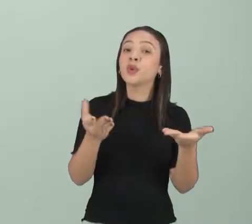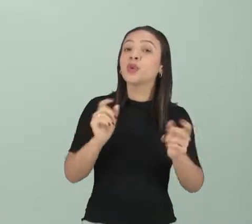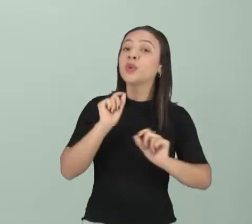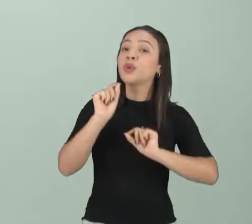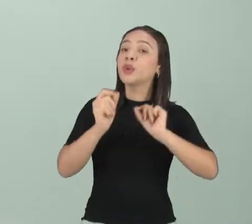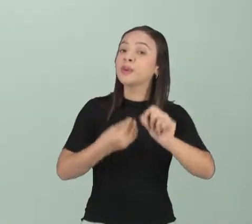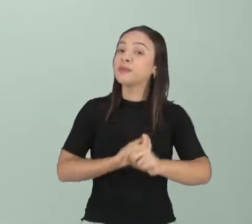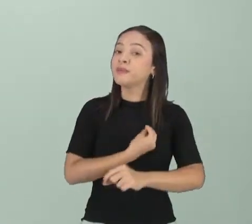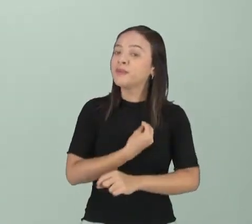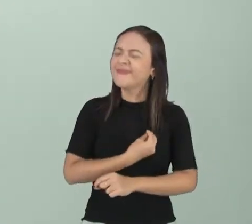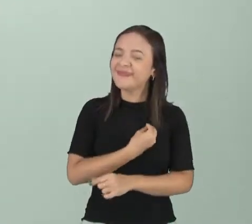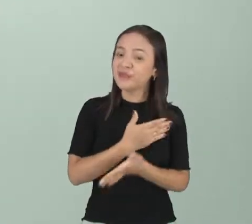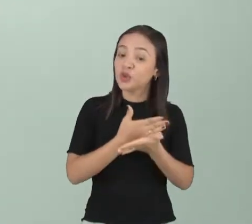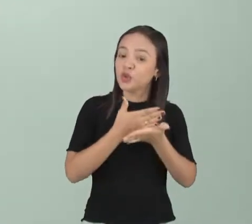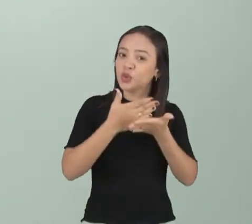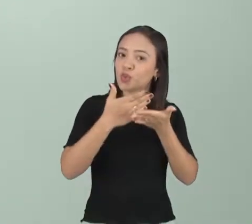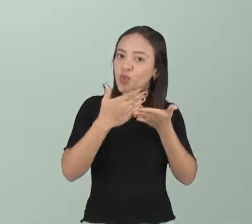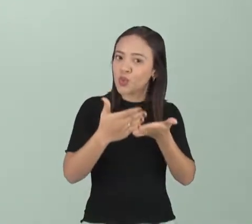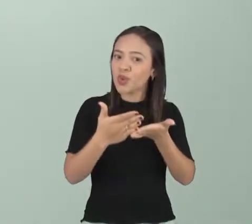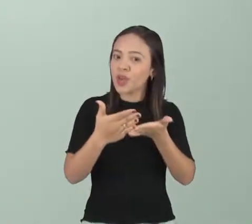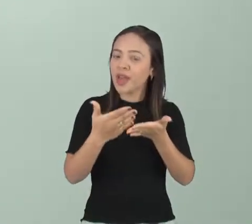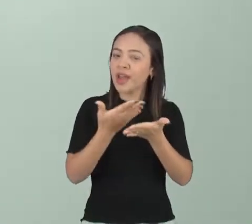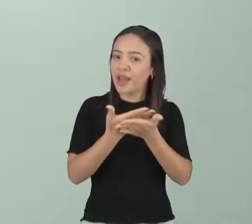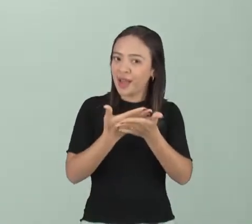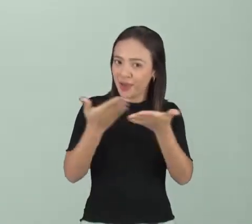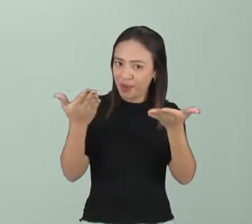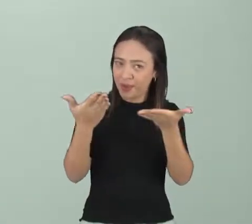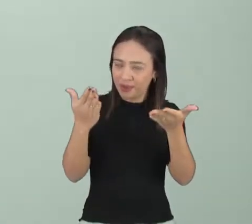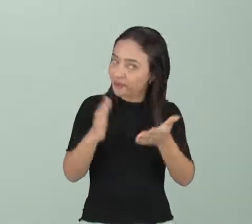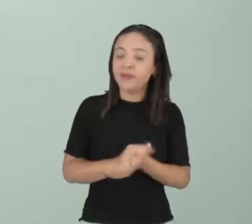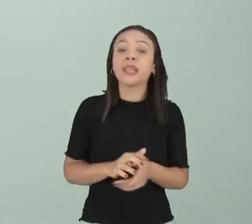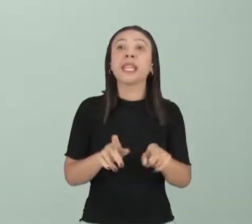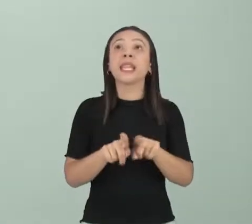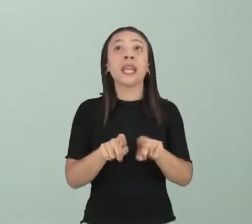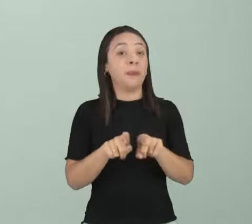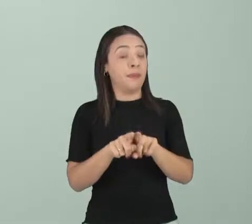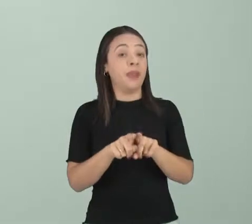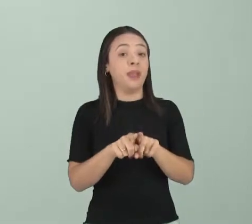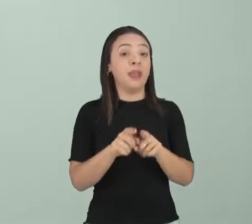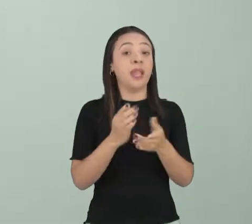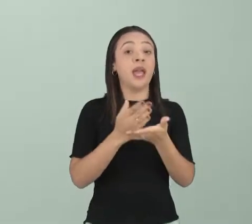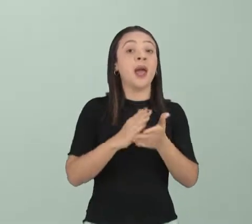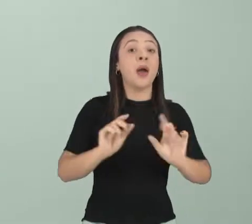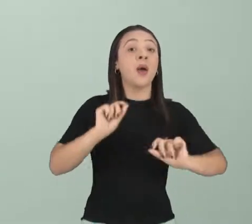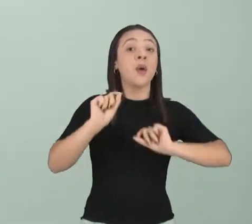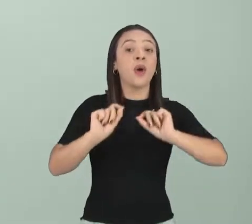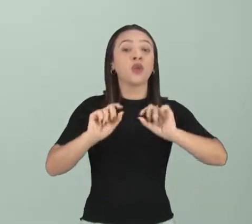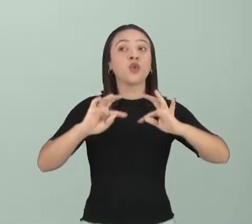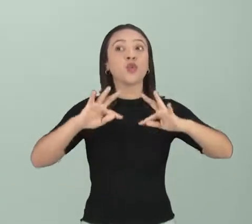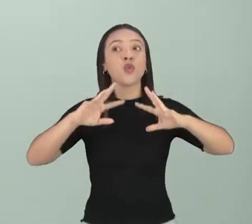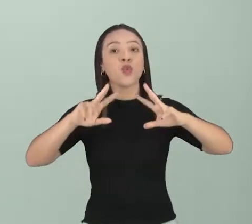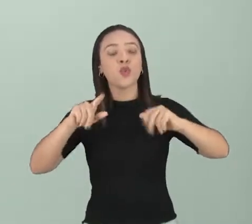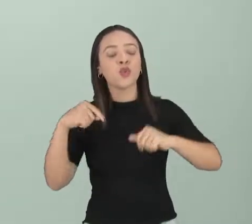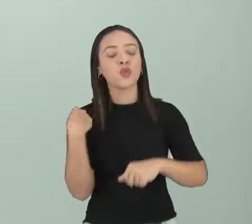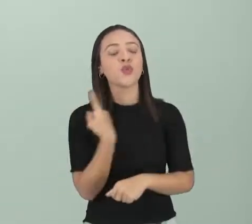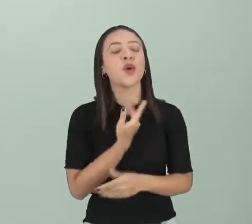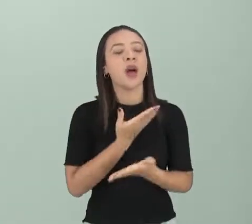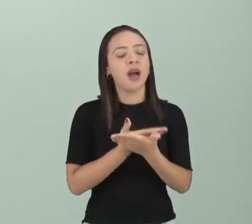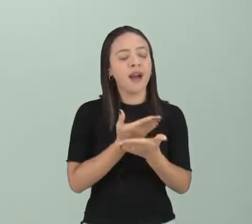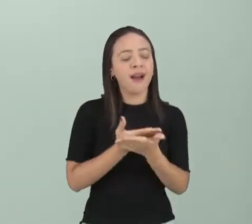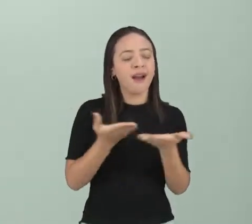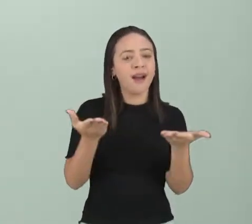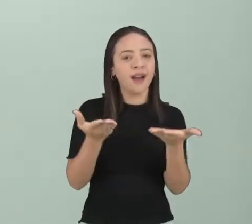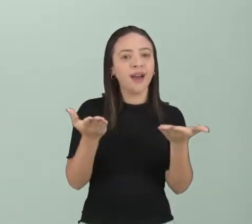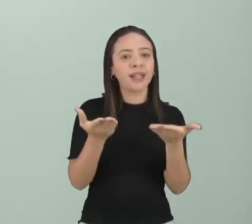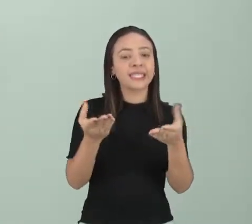estou aqui para nós iniciarmos essa aula e terminarmos aí então essa jornada que temos que nós estamos